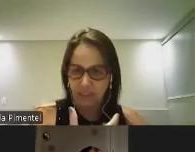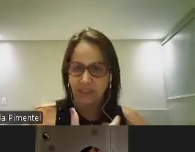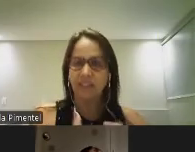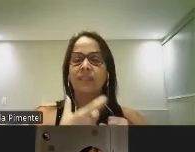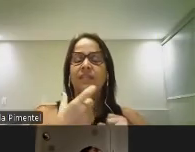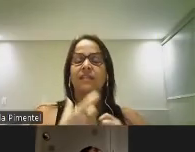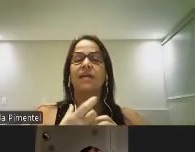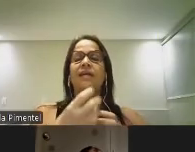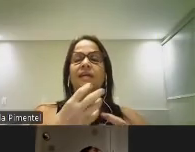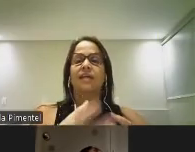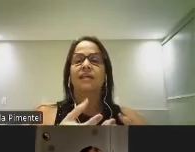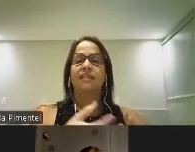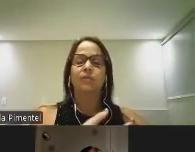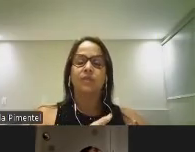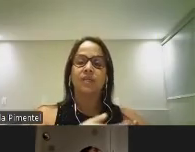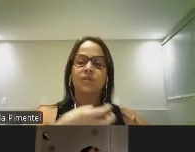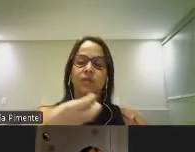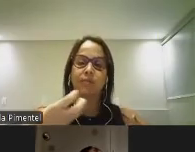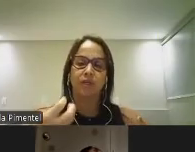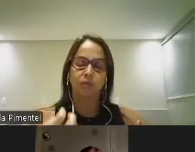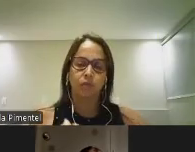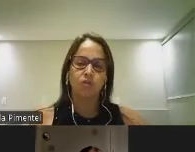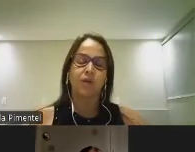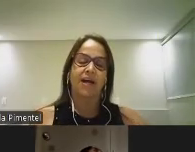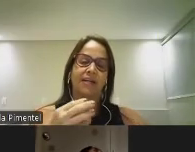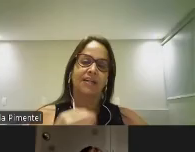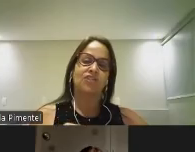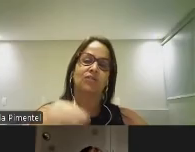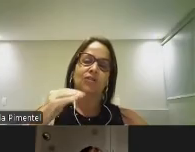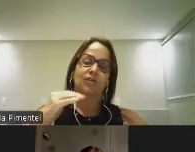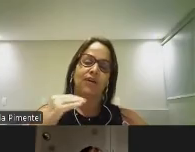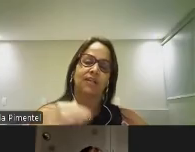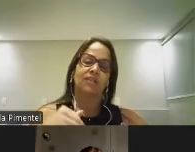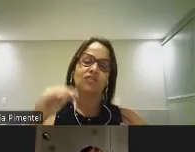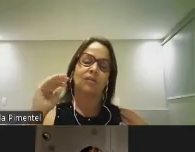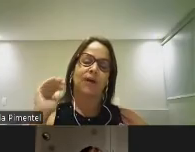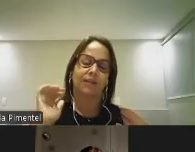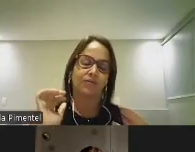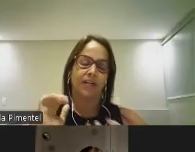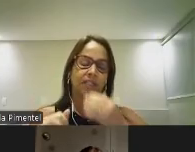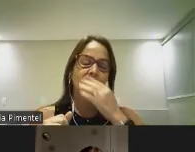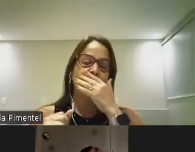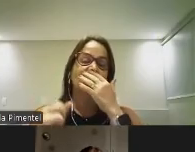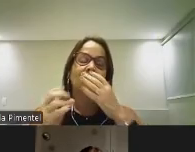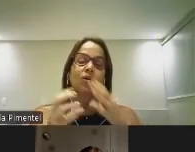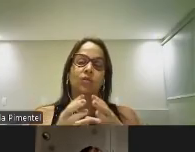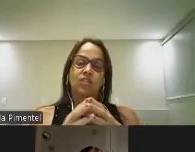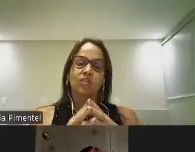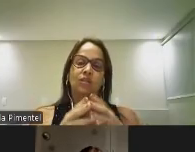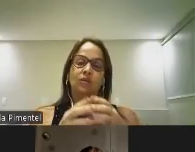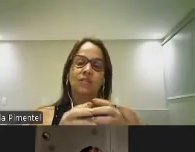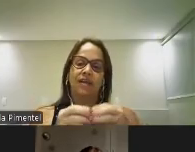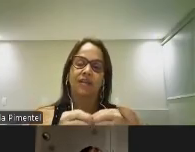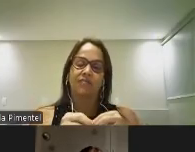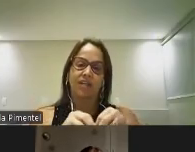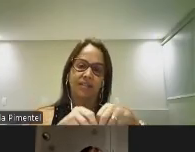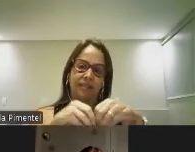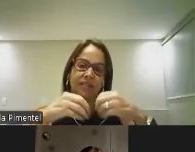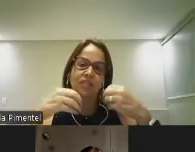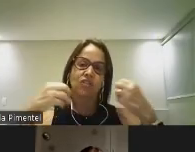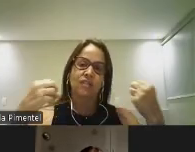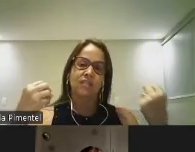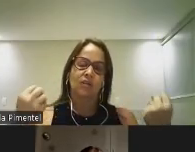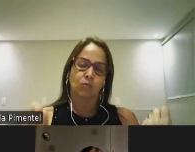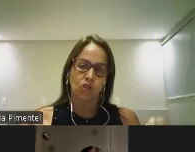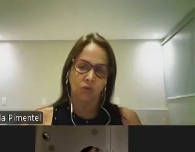para frente, né, ele tem um tensionamento muscular na região de orofaringe, de palatofaringe, onde a gente consegue, através